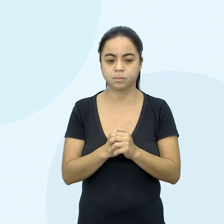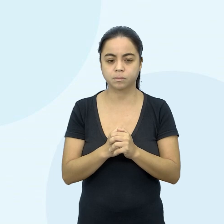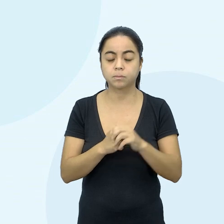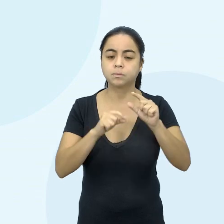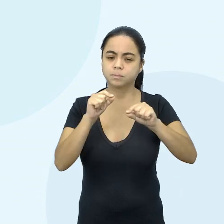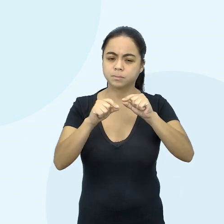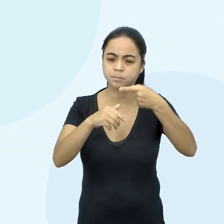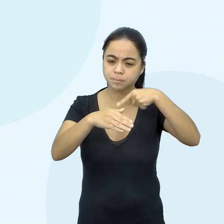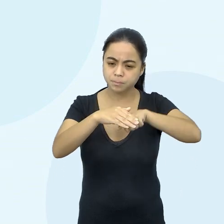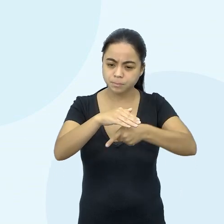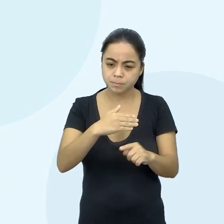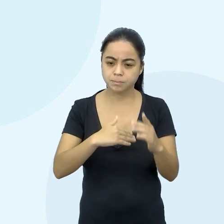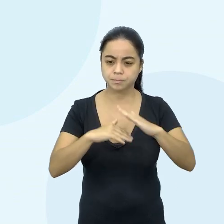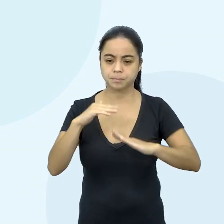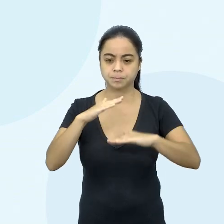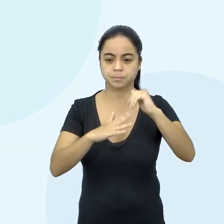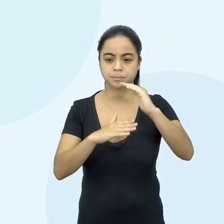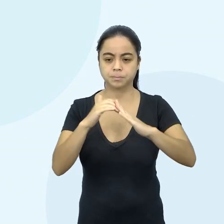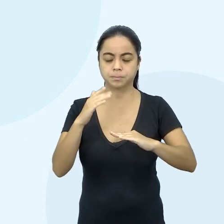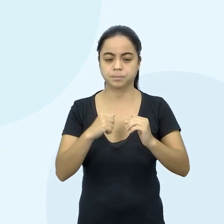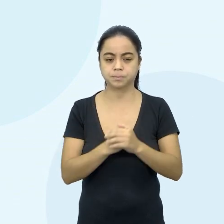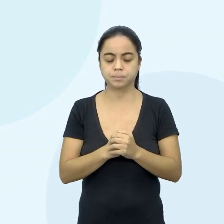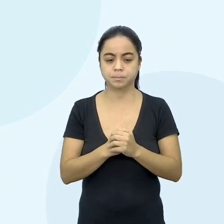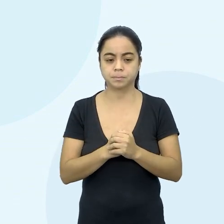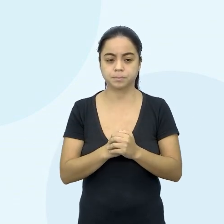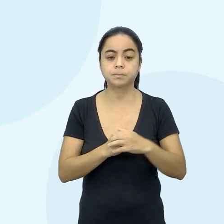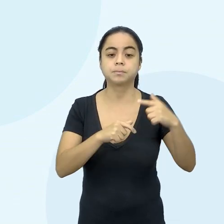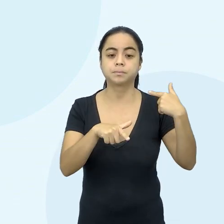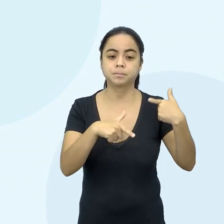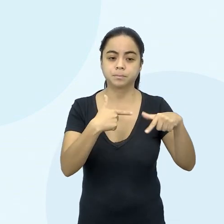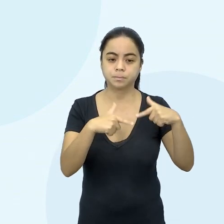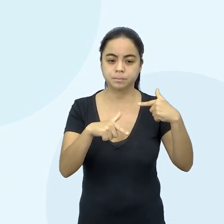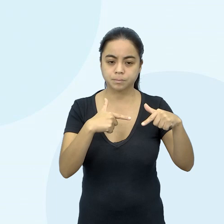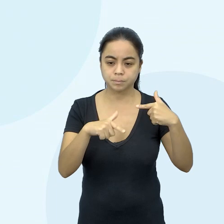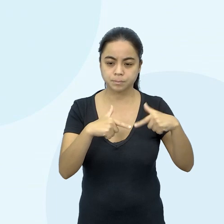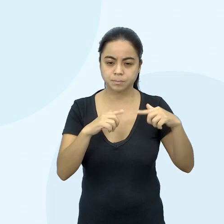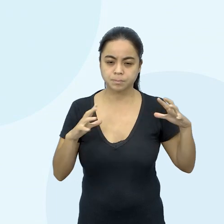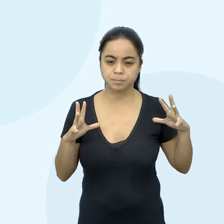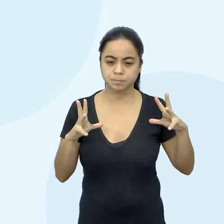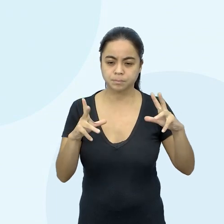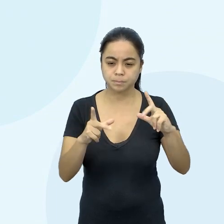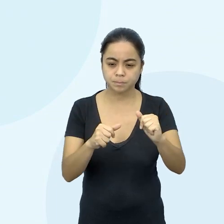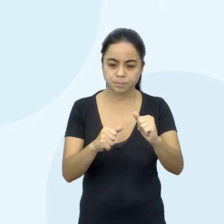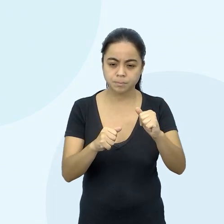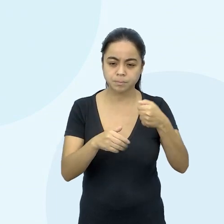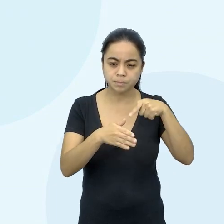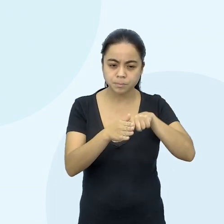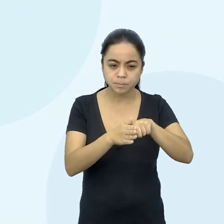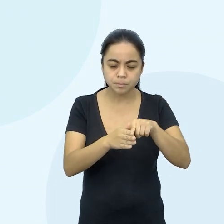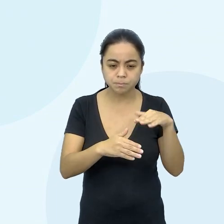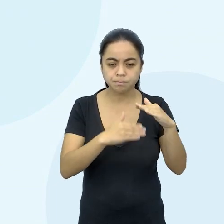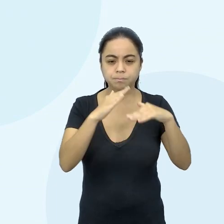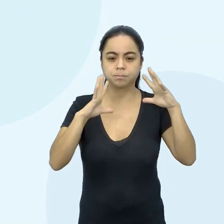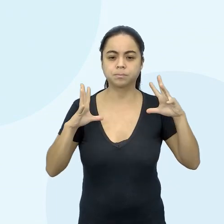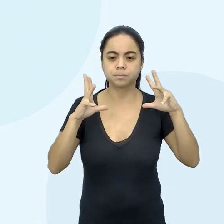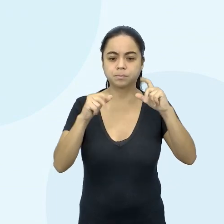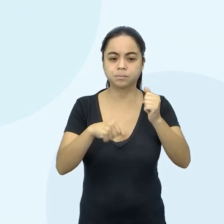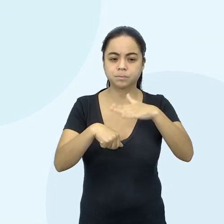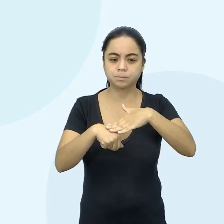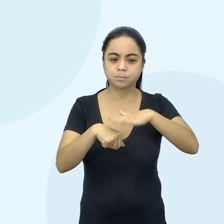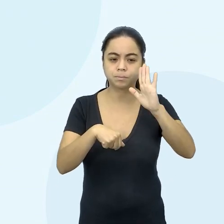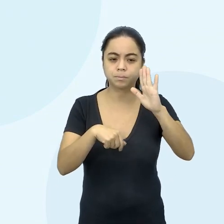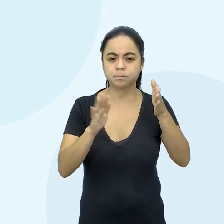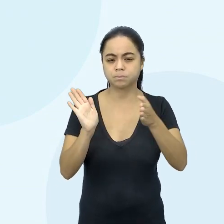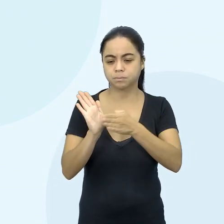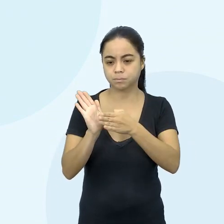O que é aprofundar e ampliar uma habilidade? É trabalhá-la em sua totalidade, buscando desenvolvimento integral e indo além do que